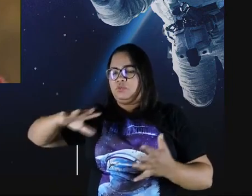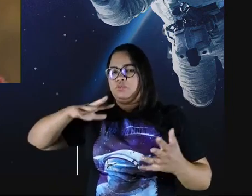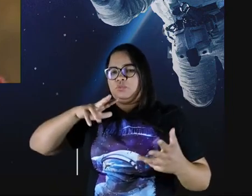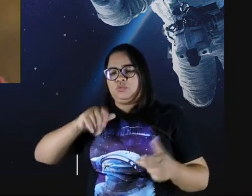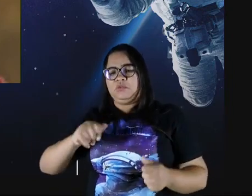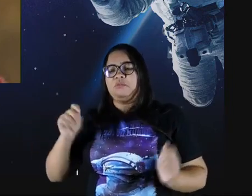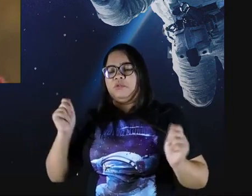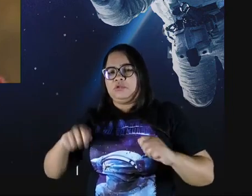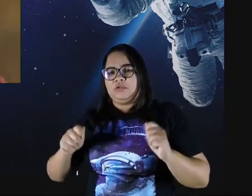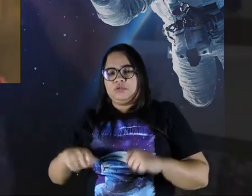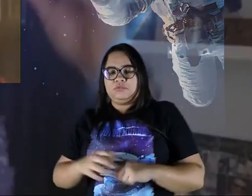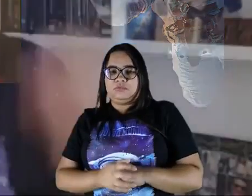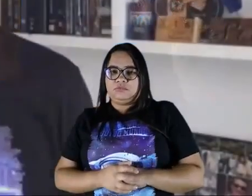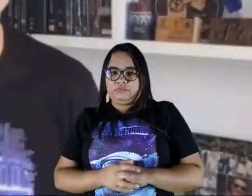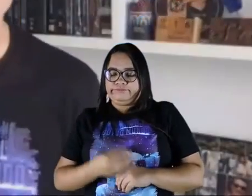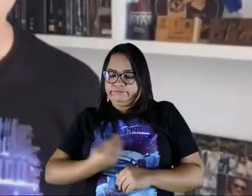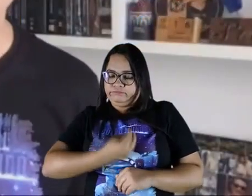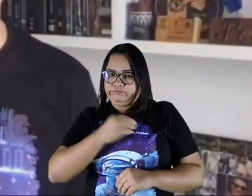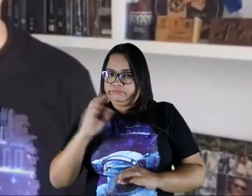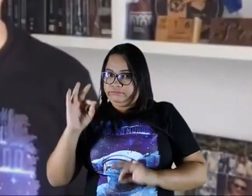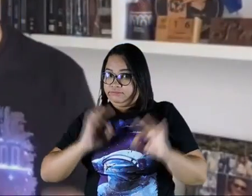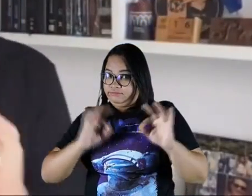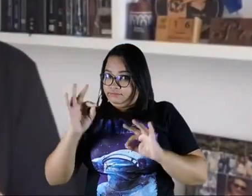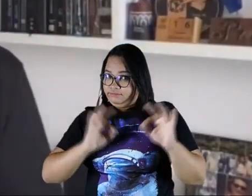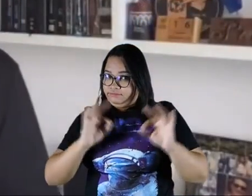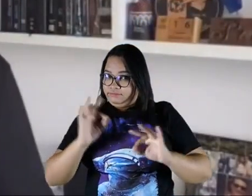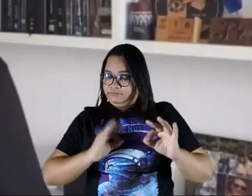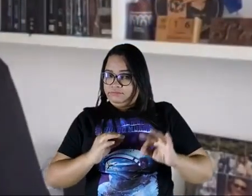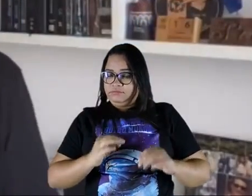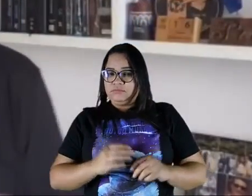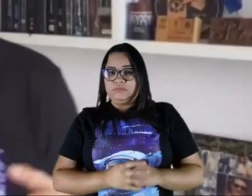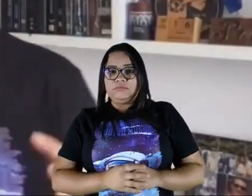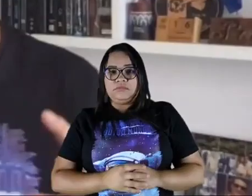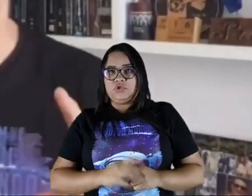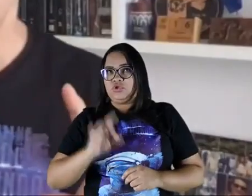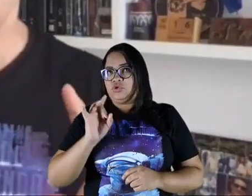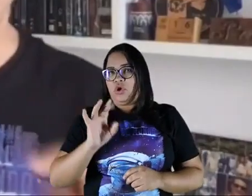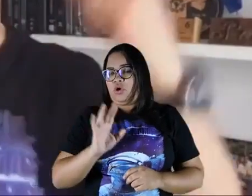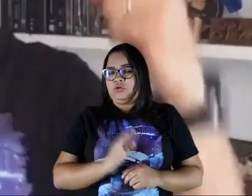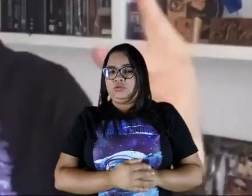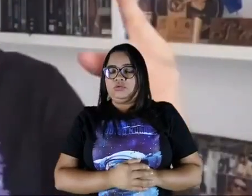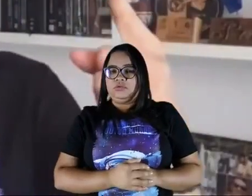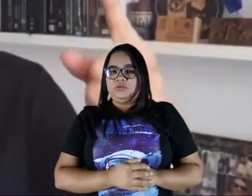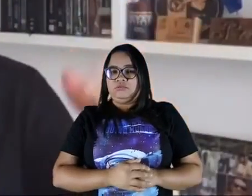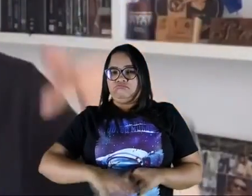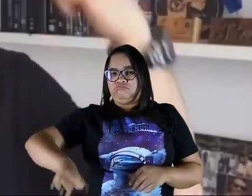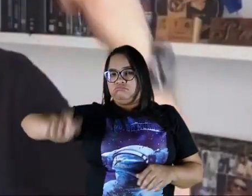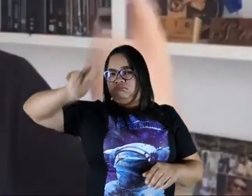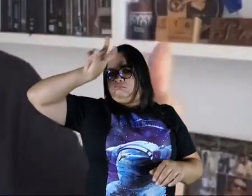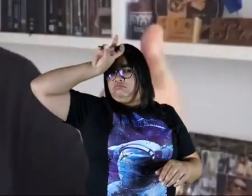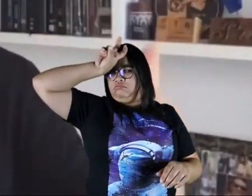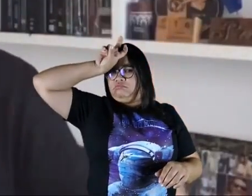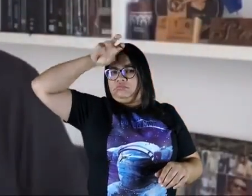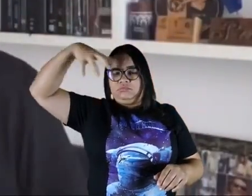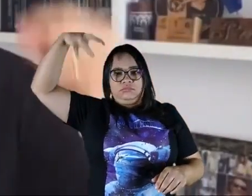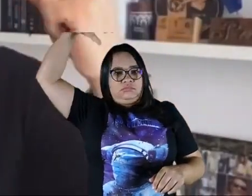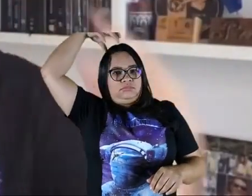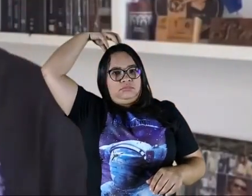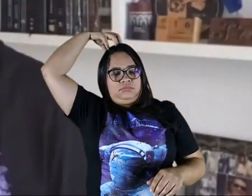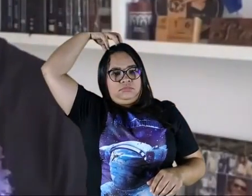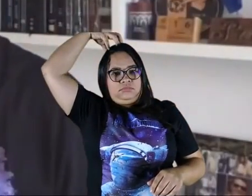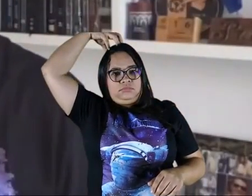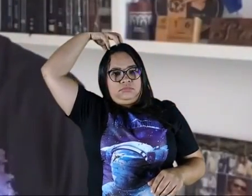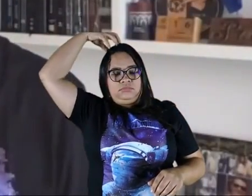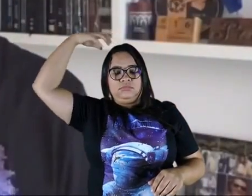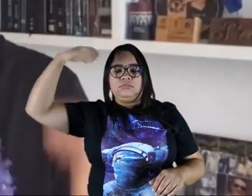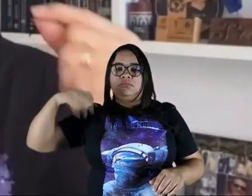seus estudos. Ele estava se preparando não simplesmente para ser o faraó ou o rei do Egito, da